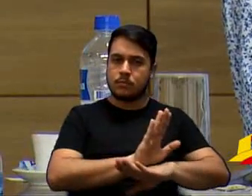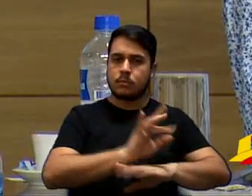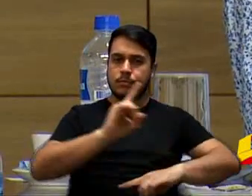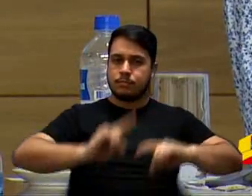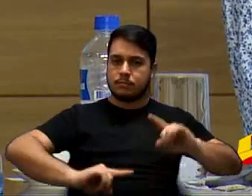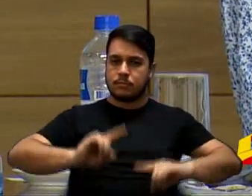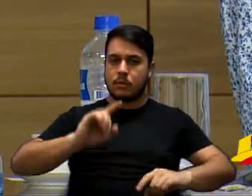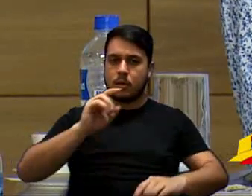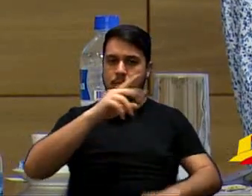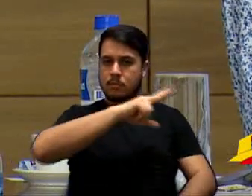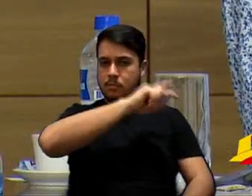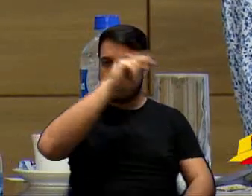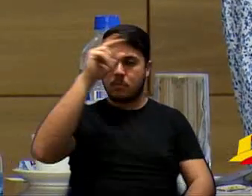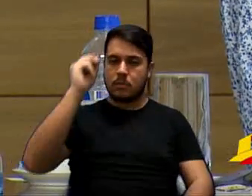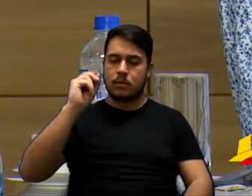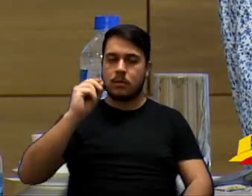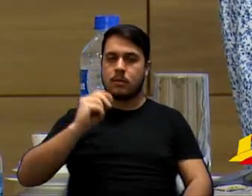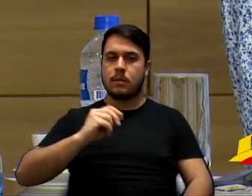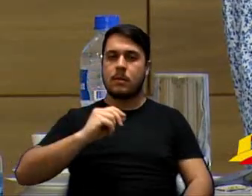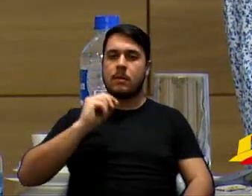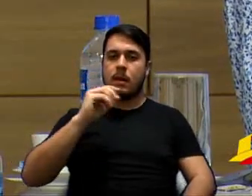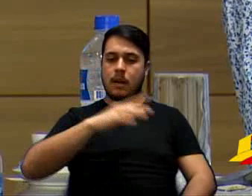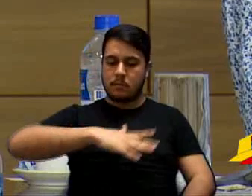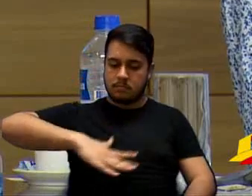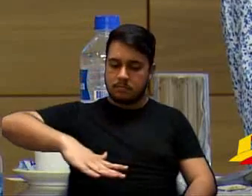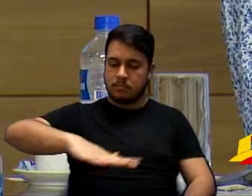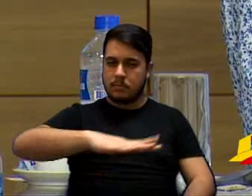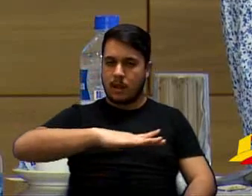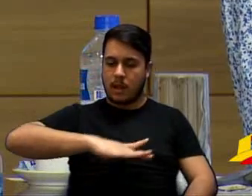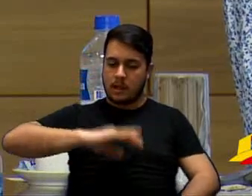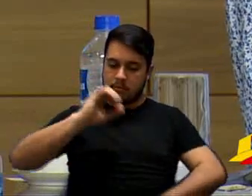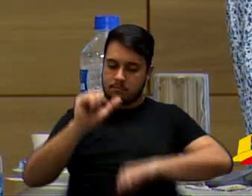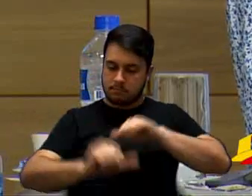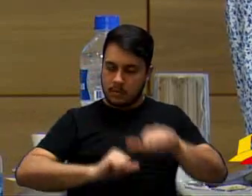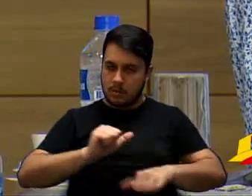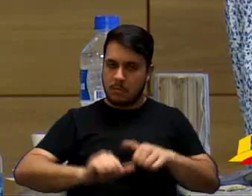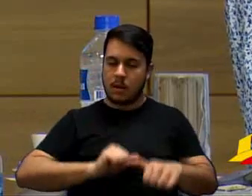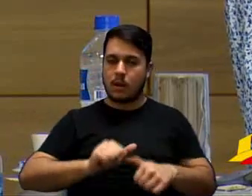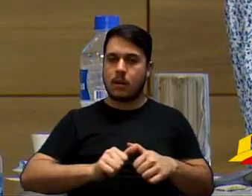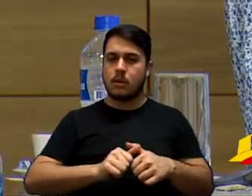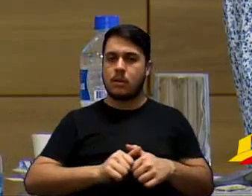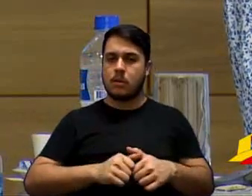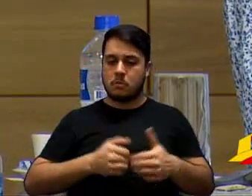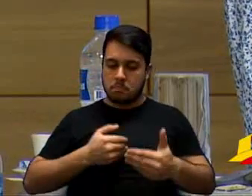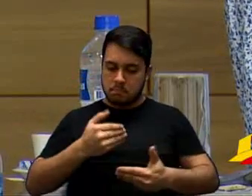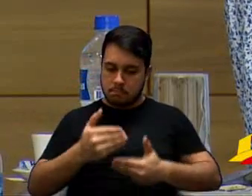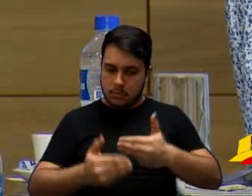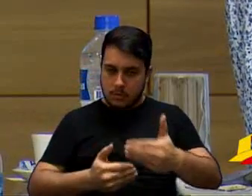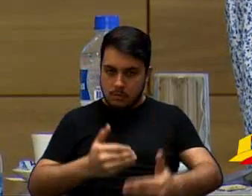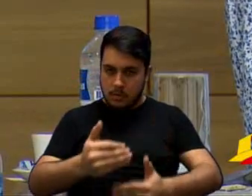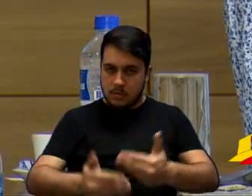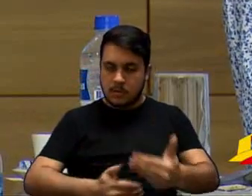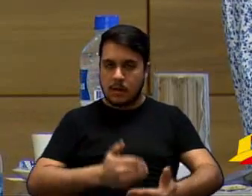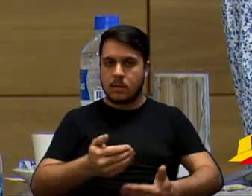ter recursos para recuperar essas áreas para ter um preço mitigação enfim pra que realmente é